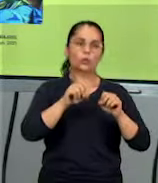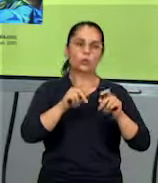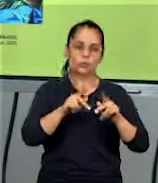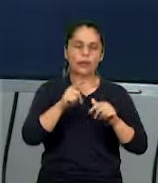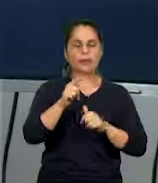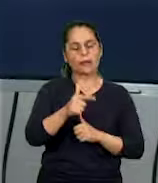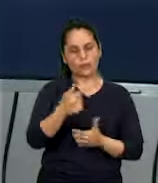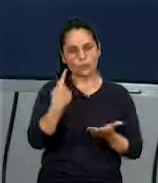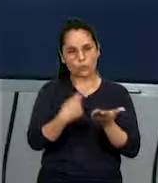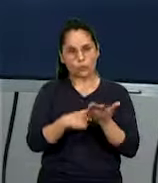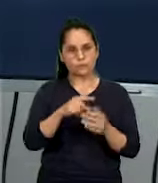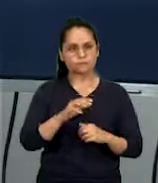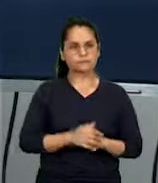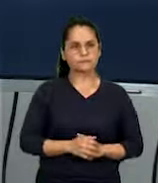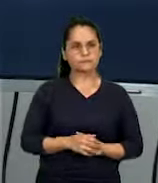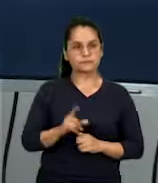compromisso.